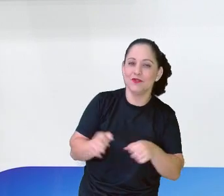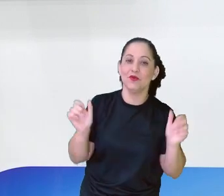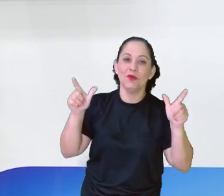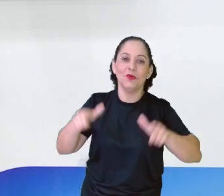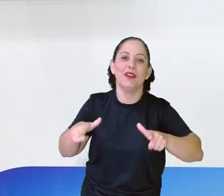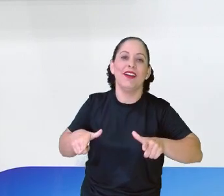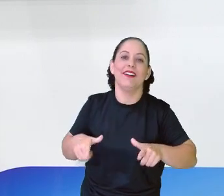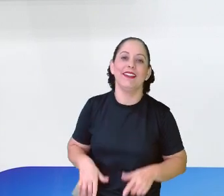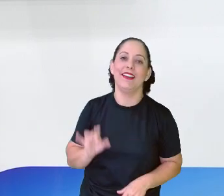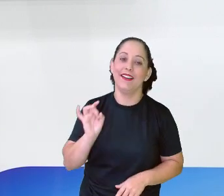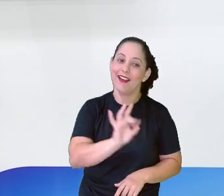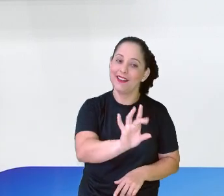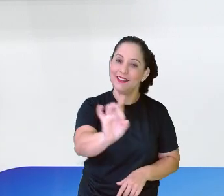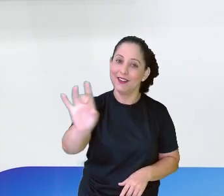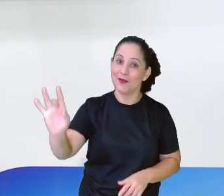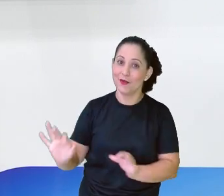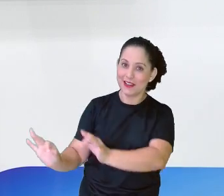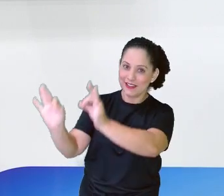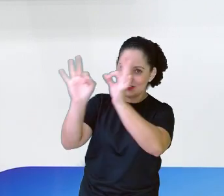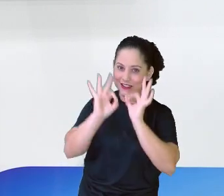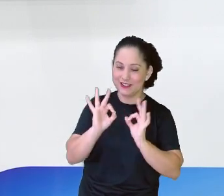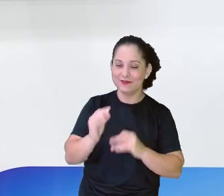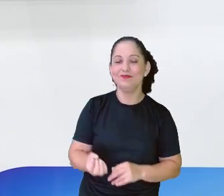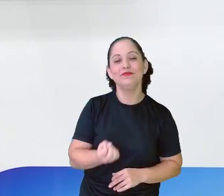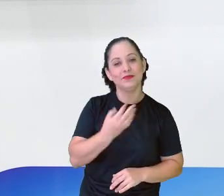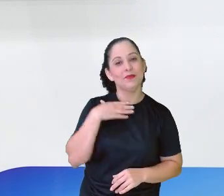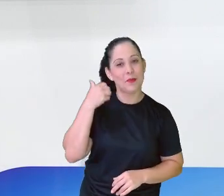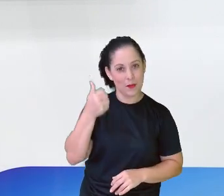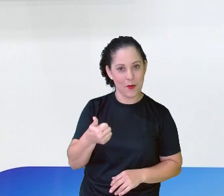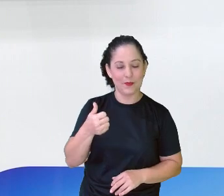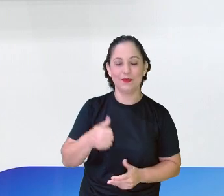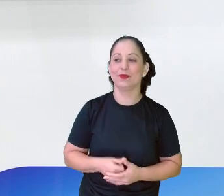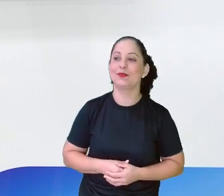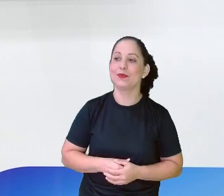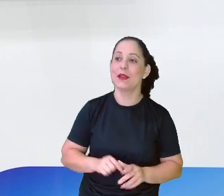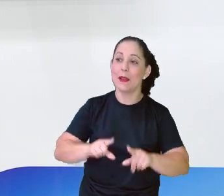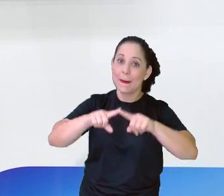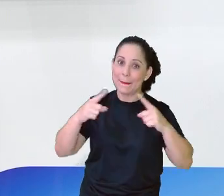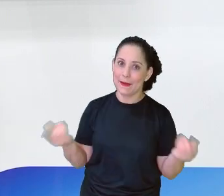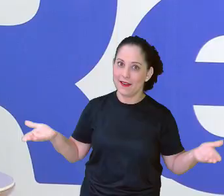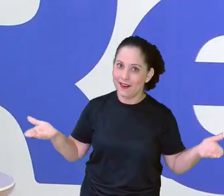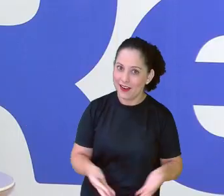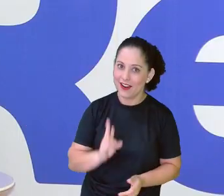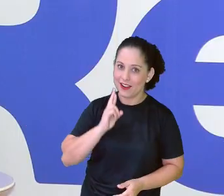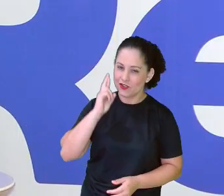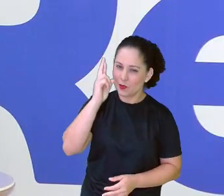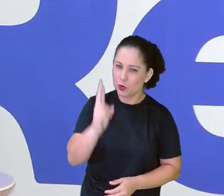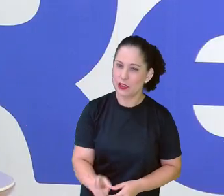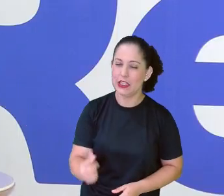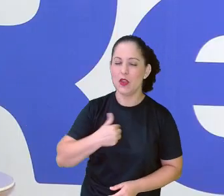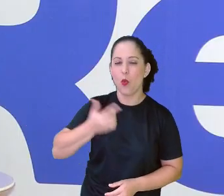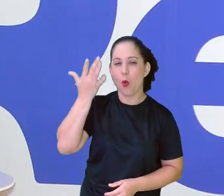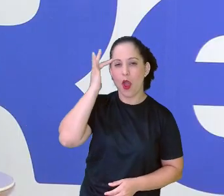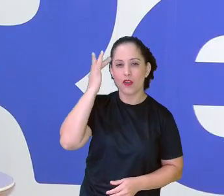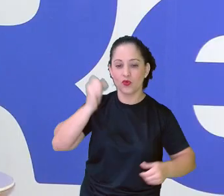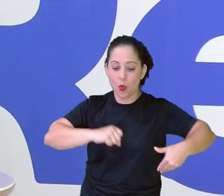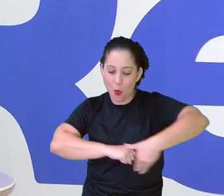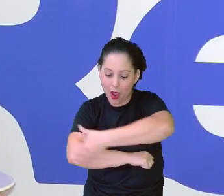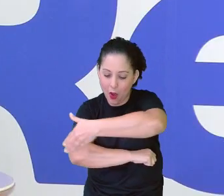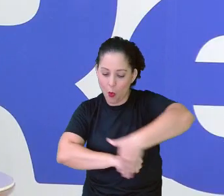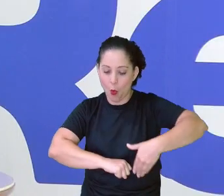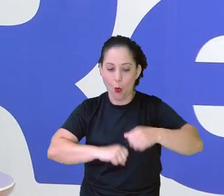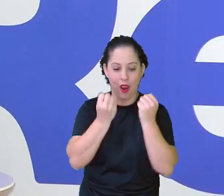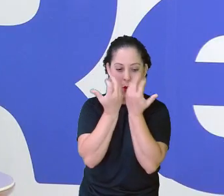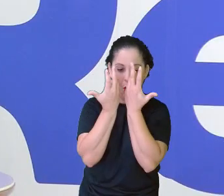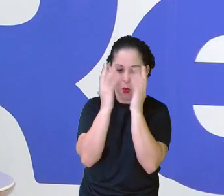nossos estudantes estão nos assistindo. Que bom, tá? Pois é. E aí, voltando à pergunta, né? Eu acho que uma rua arborizada é muito